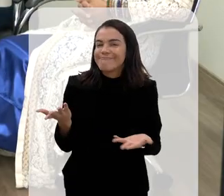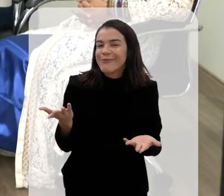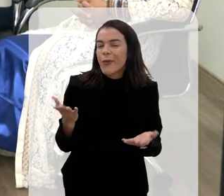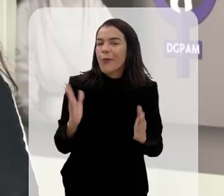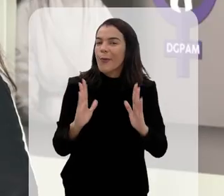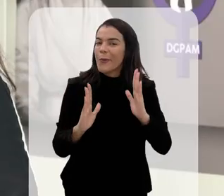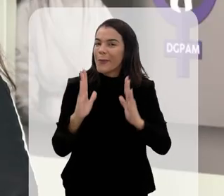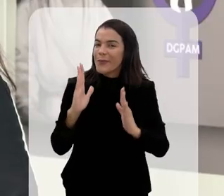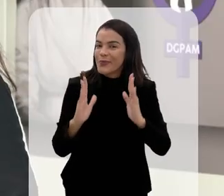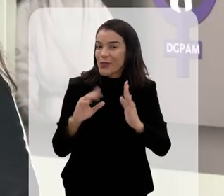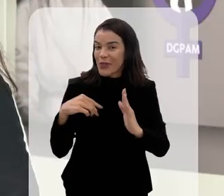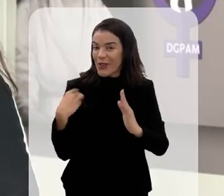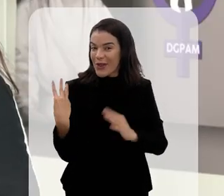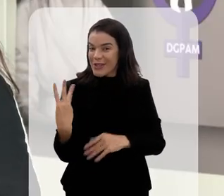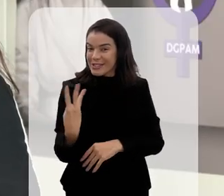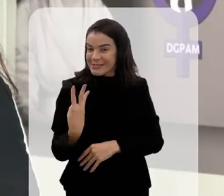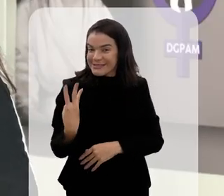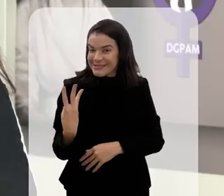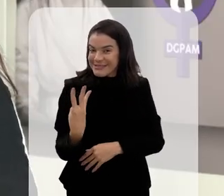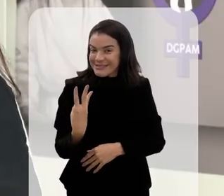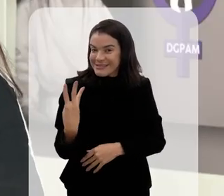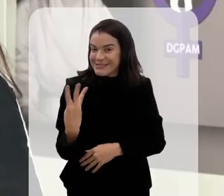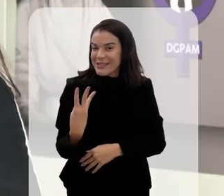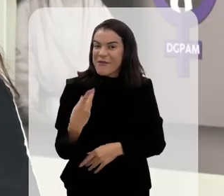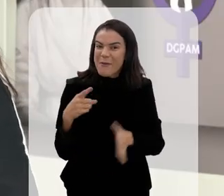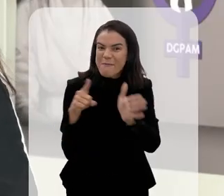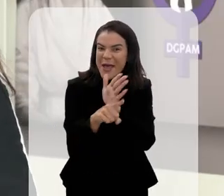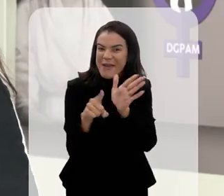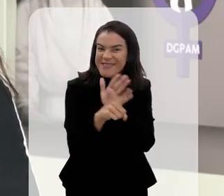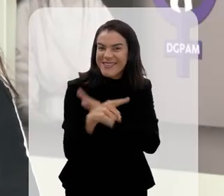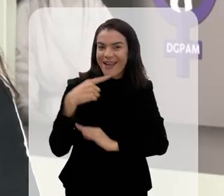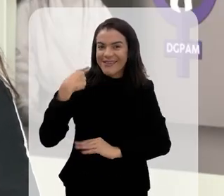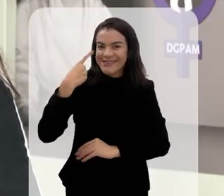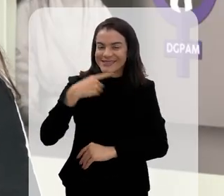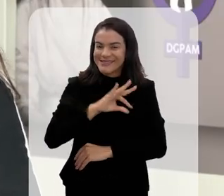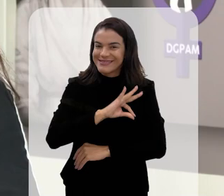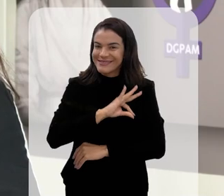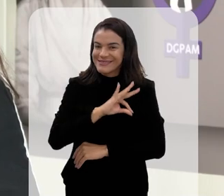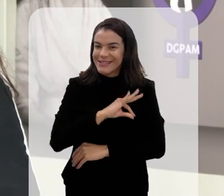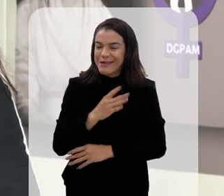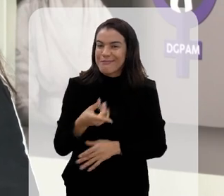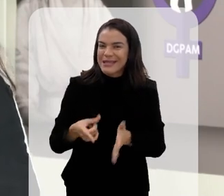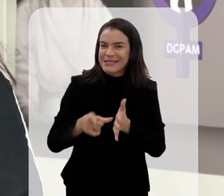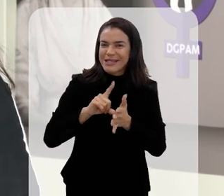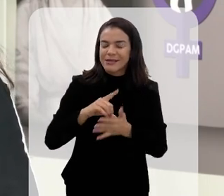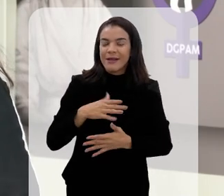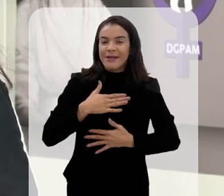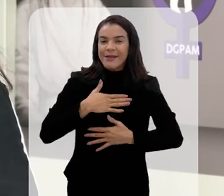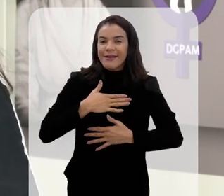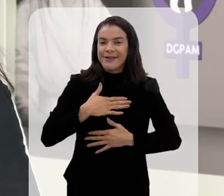agora nós vamos entrar numa etapa em que nós três vamos sabatinar a doutora.